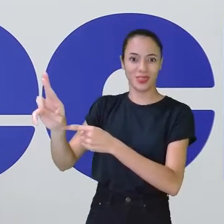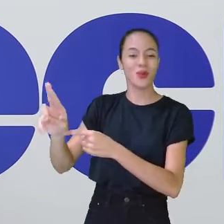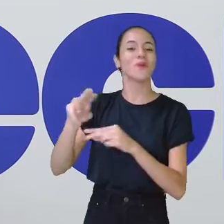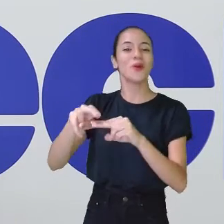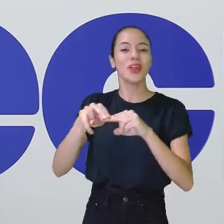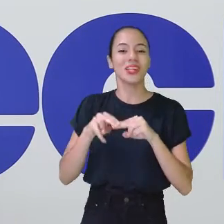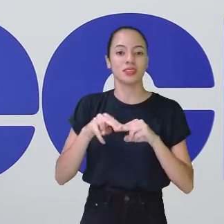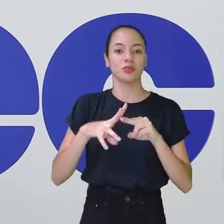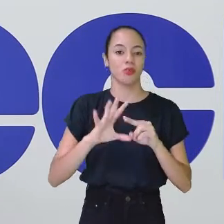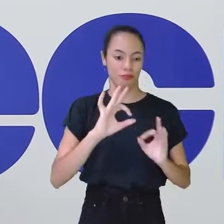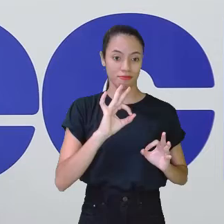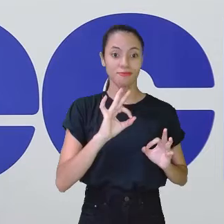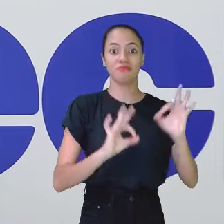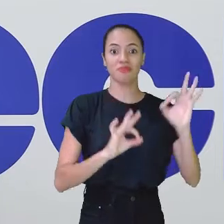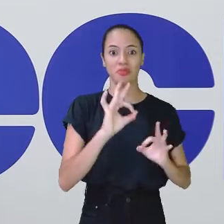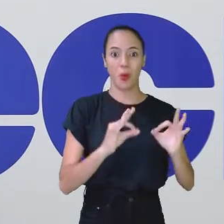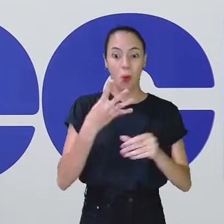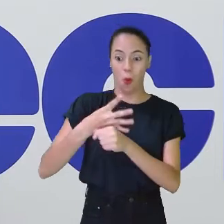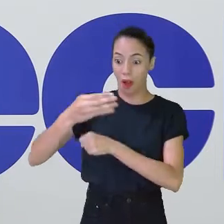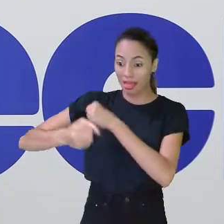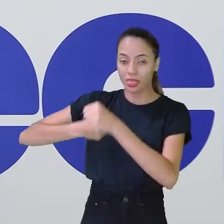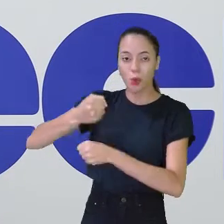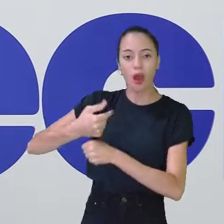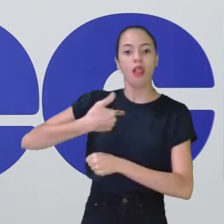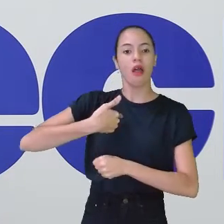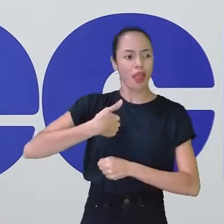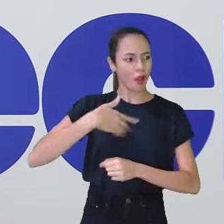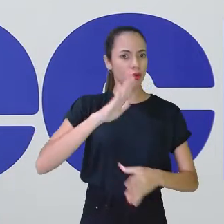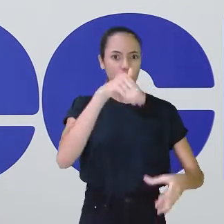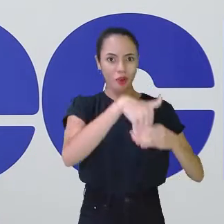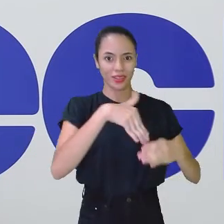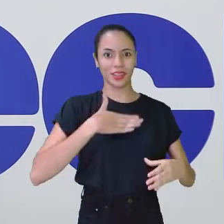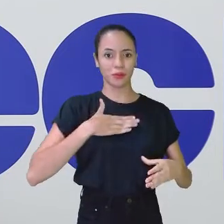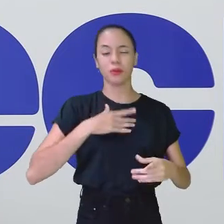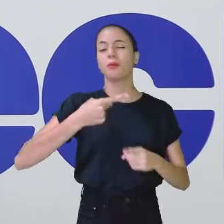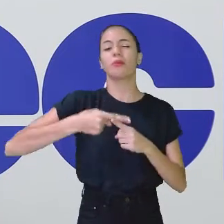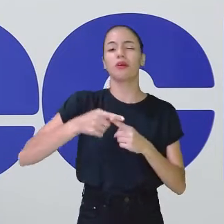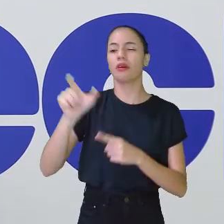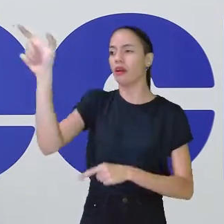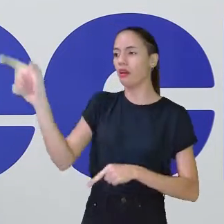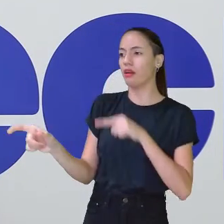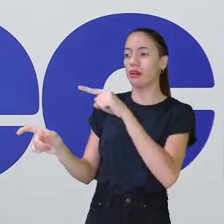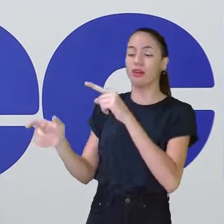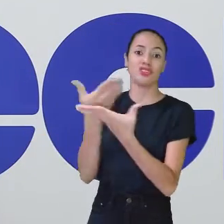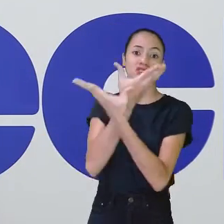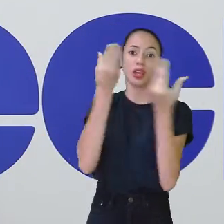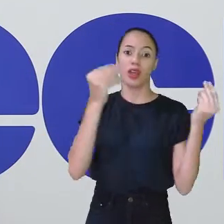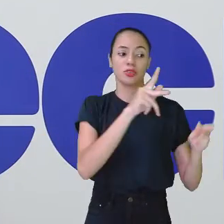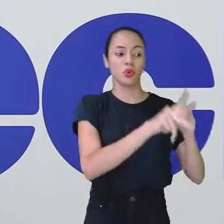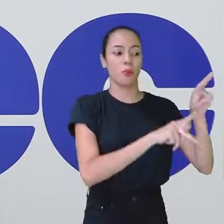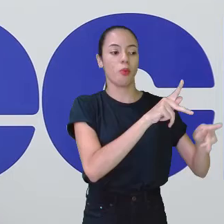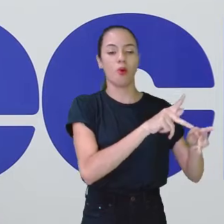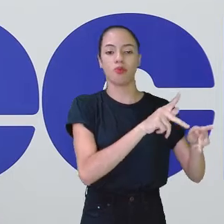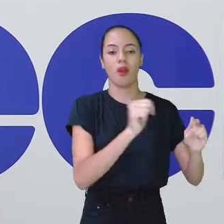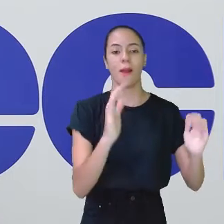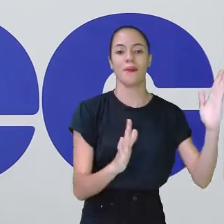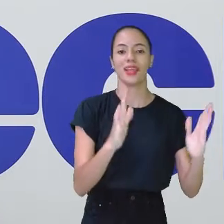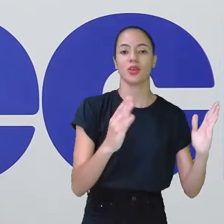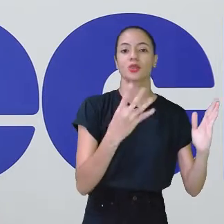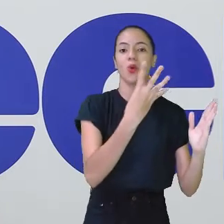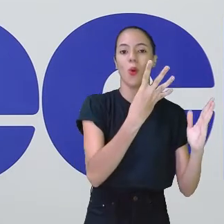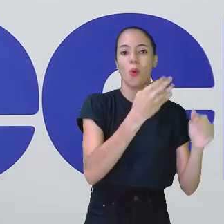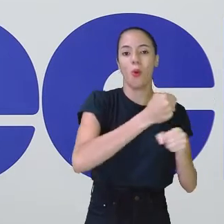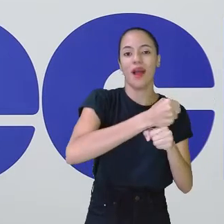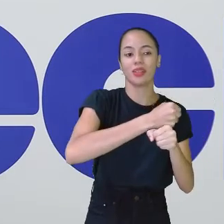4 anos para se arrumar. Agora por quê? Porque muitas vezes o camarada esquece tanto o povo e depois só passa 4 anos, leva a rasteira, não é mais eleito,